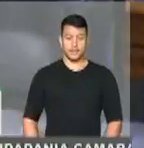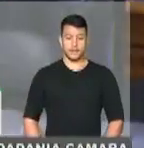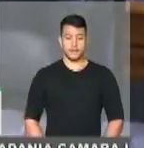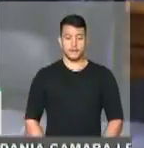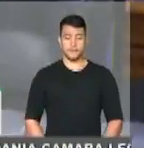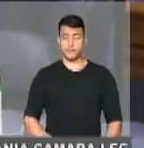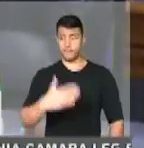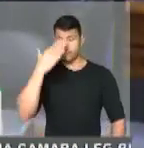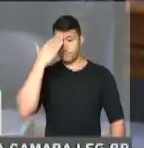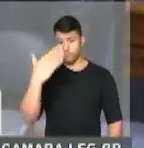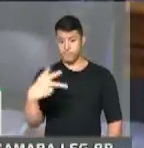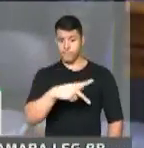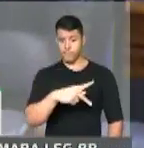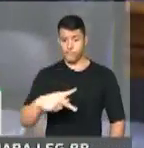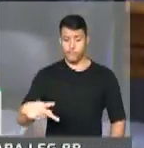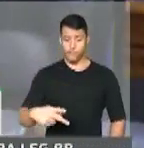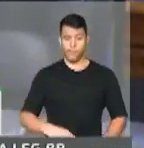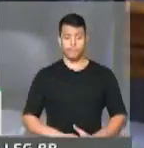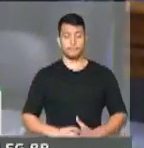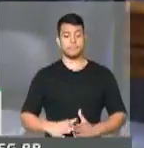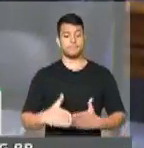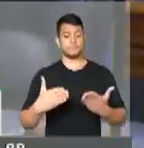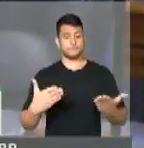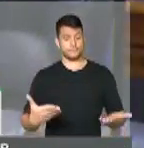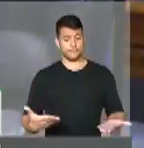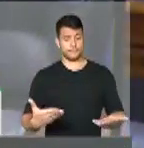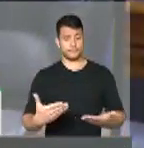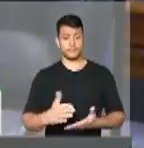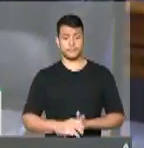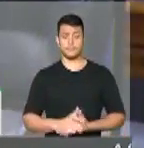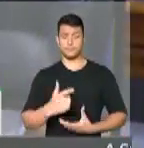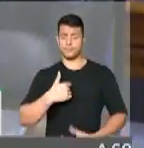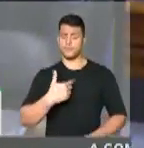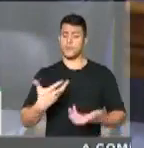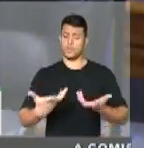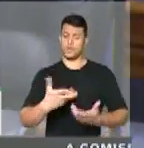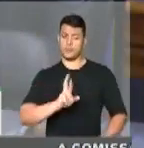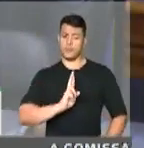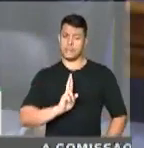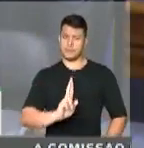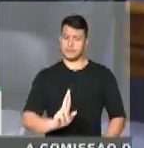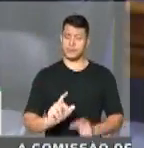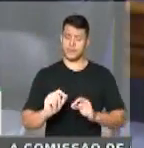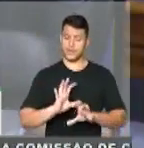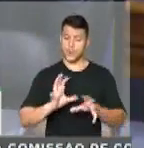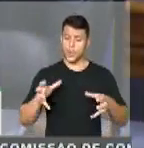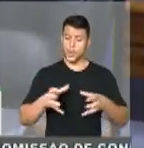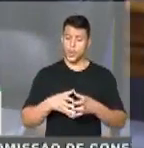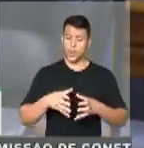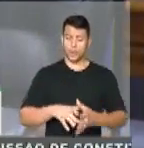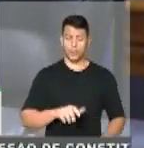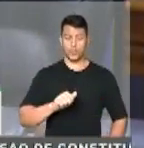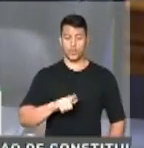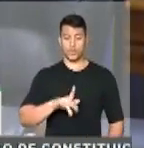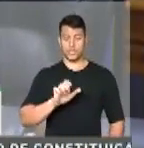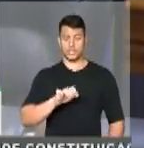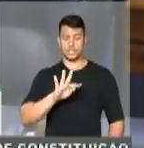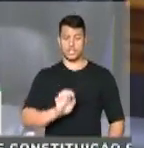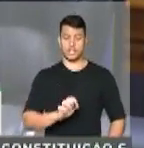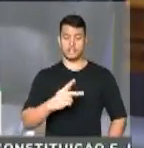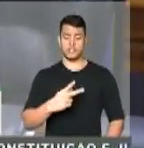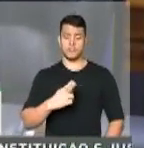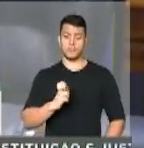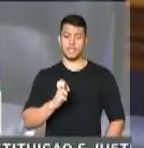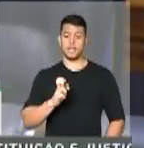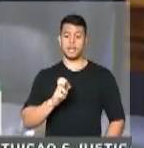Obrigado, senhor presidente. Senhoras e senhores parlamentares, eu venho aqui representando os agentes penitenciários do meu estado do Acre e também os agentes de